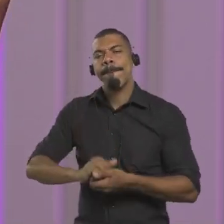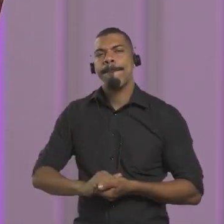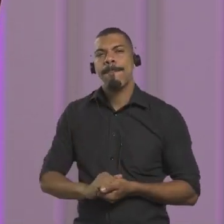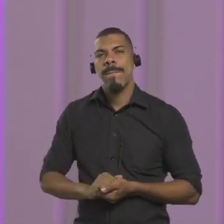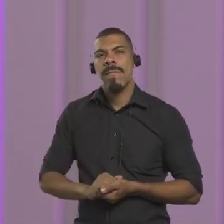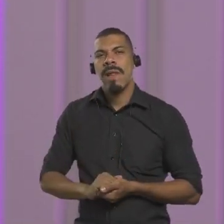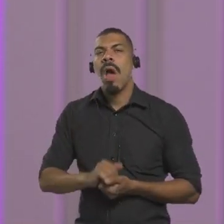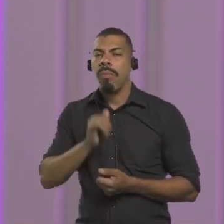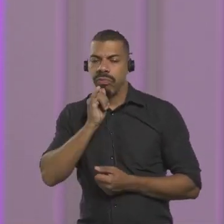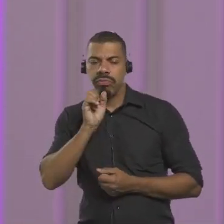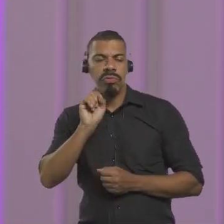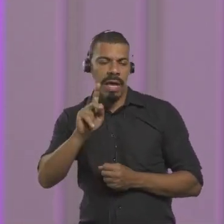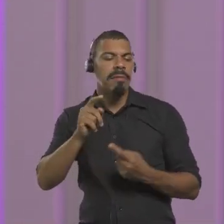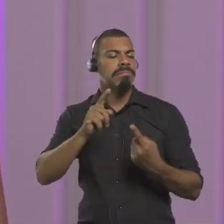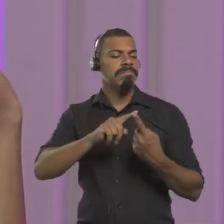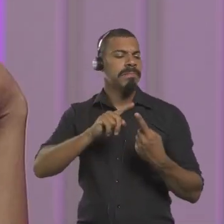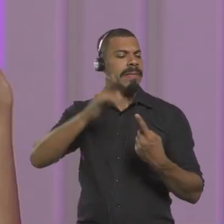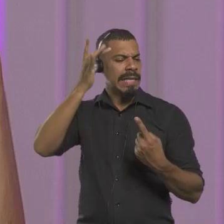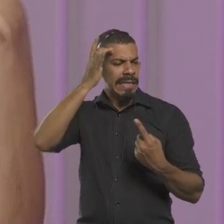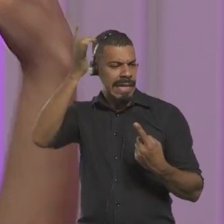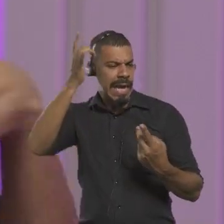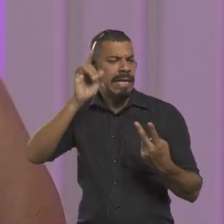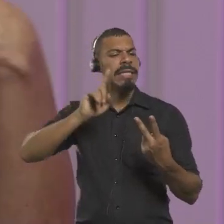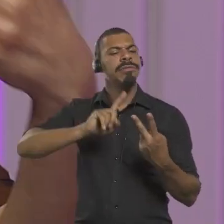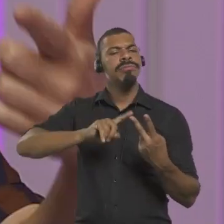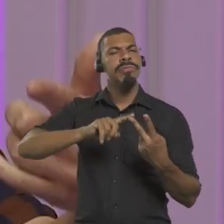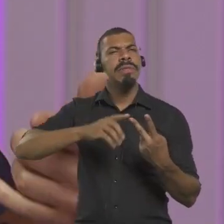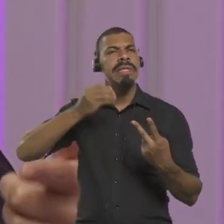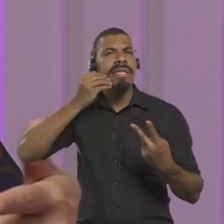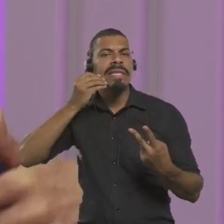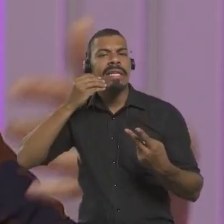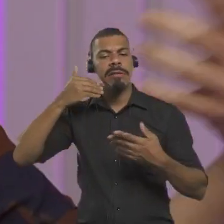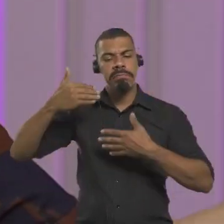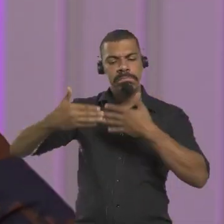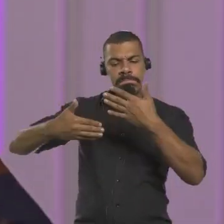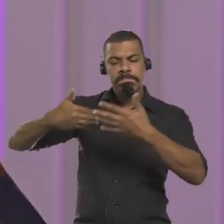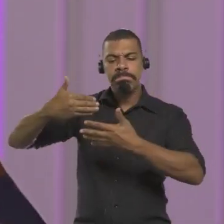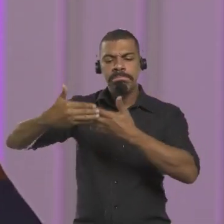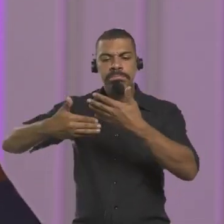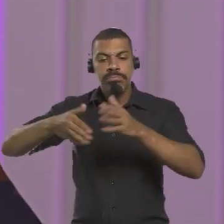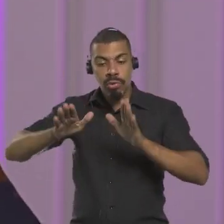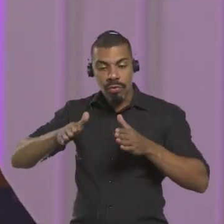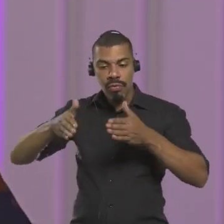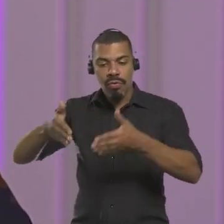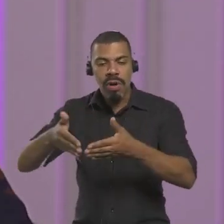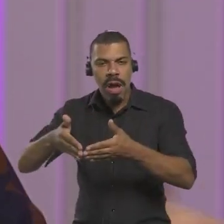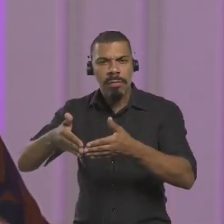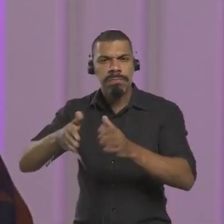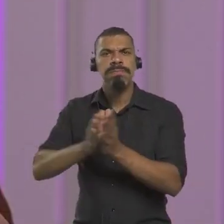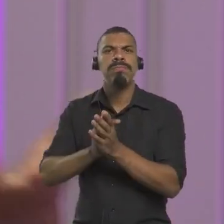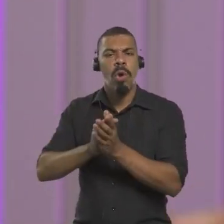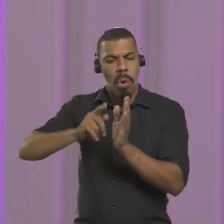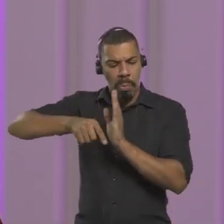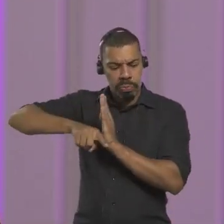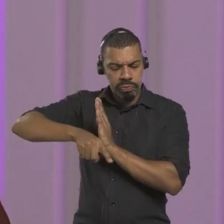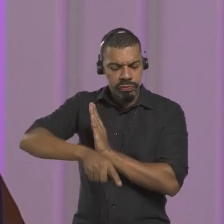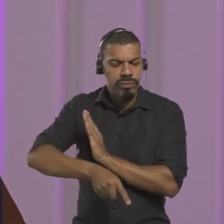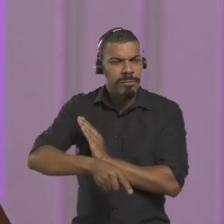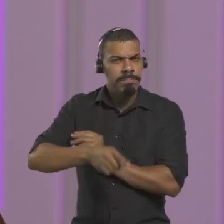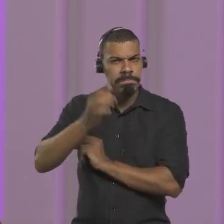seja inteligente ou que você tenha desenvolver, esteja tentando desenvolver seu intelecto, interessada em assuntos ou com